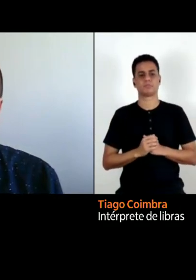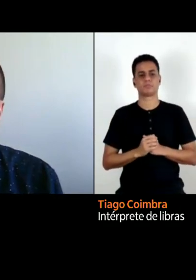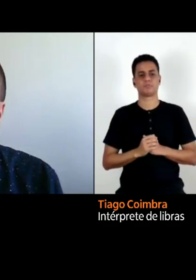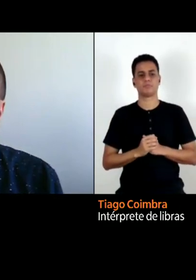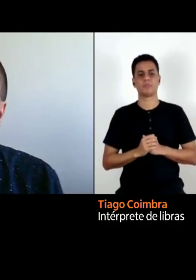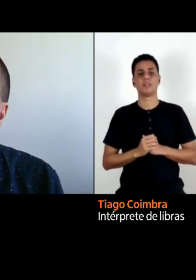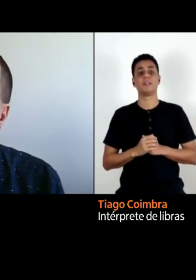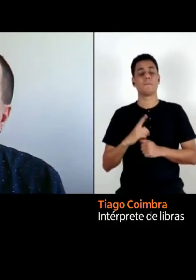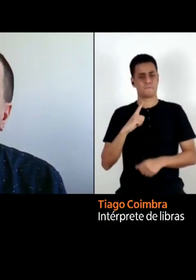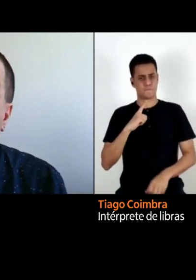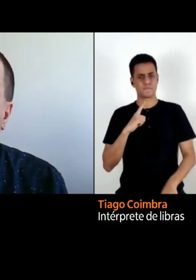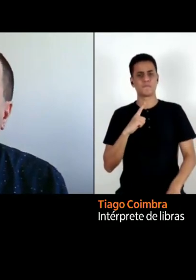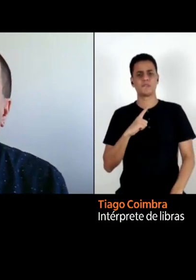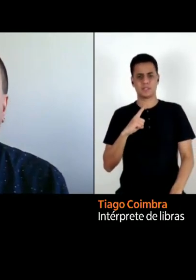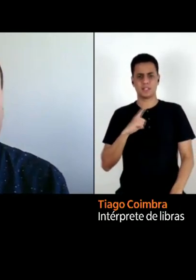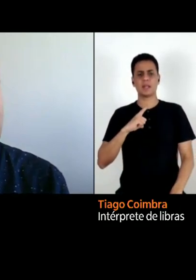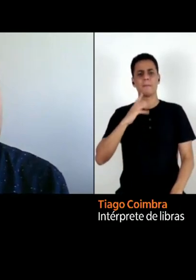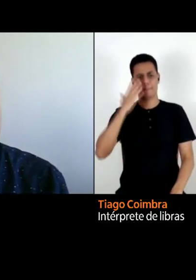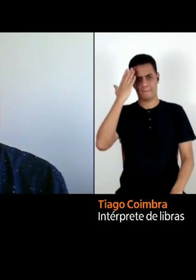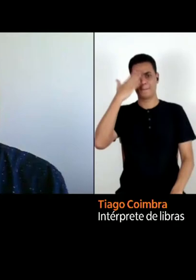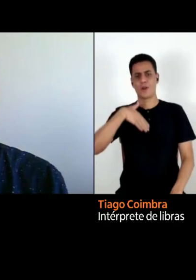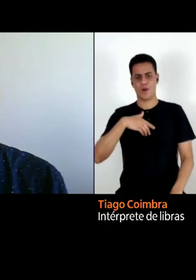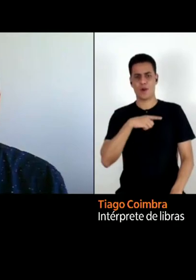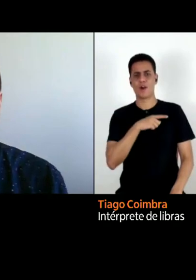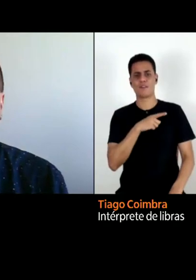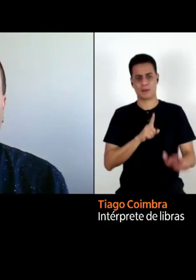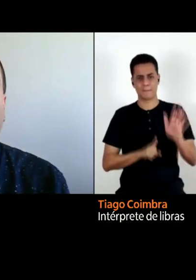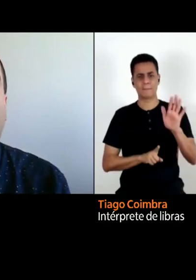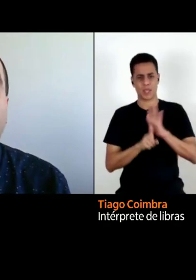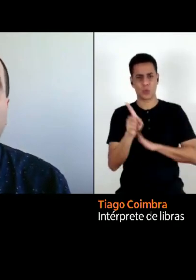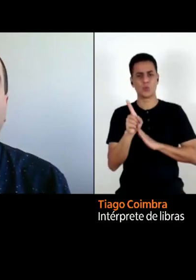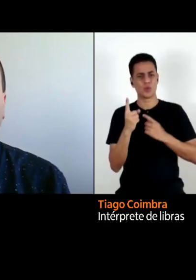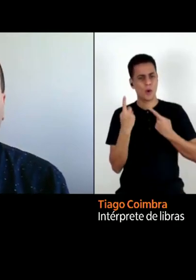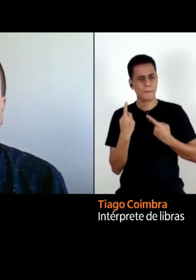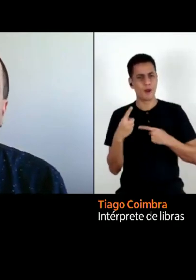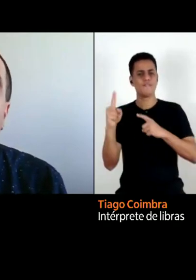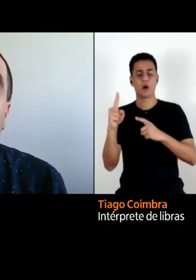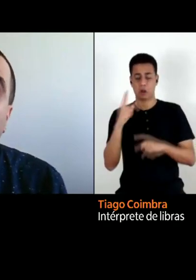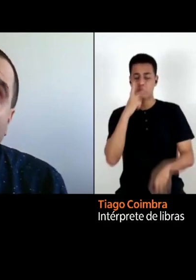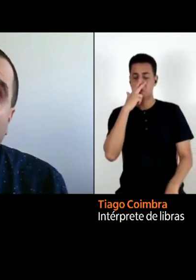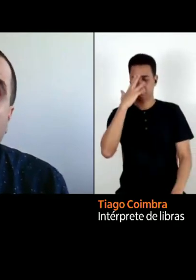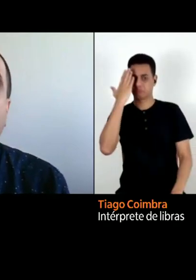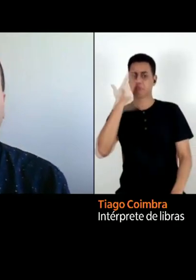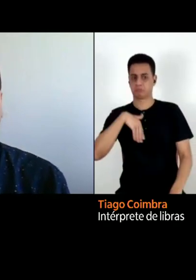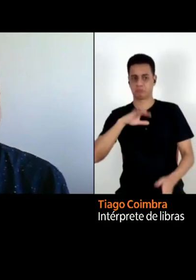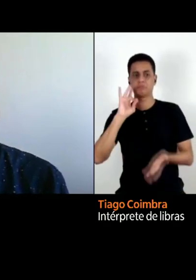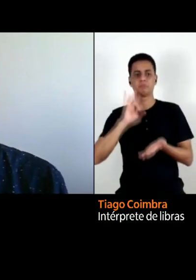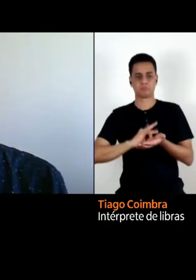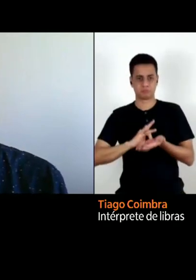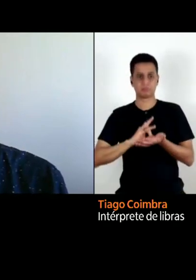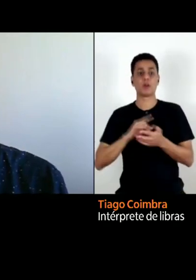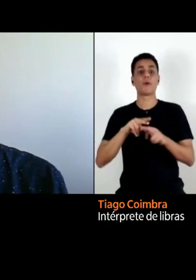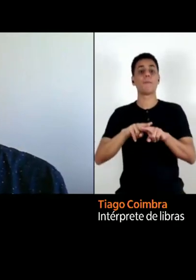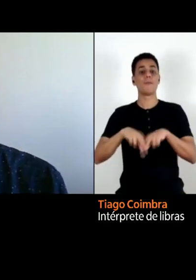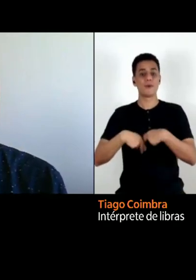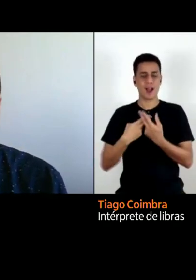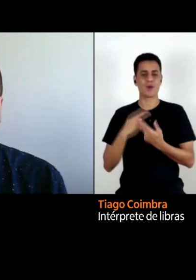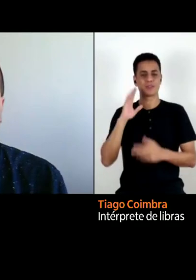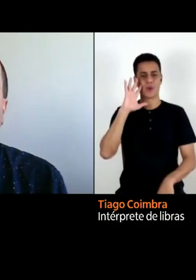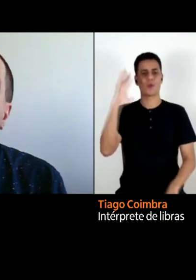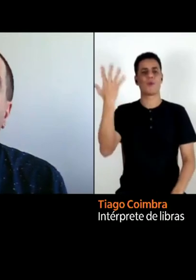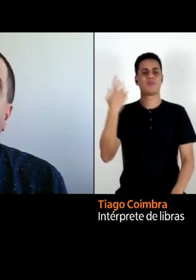da pertinência desta assertiva provocativa no caso Henri Langlois, Jean-Luc